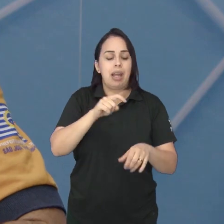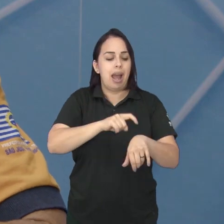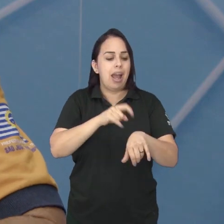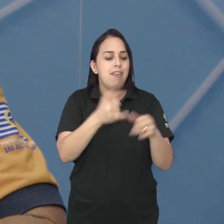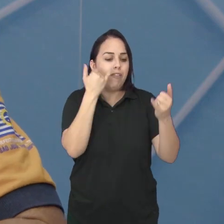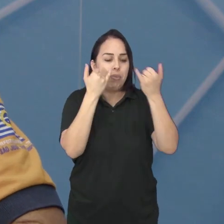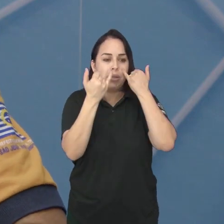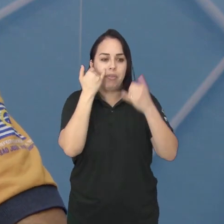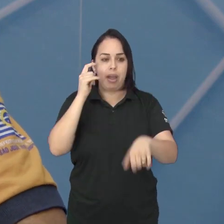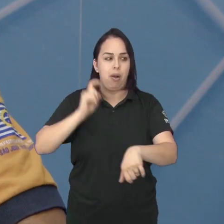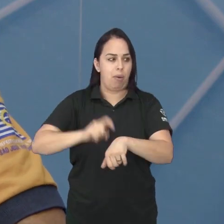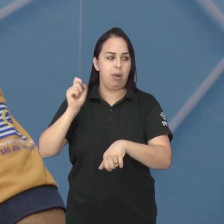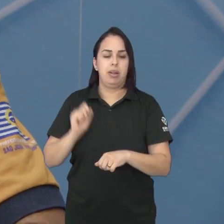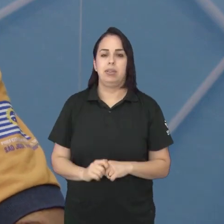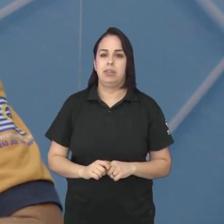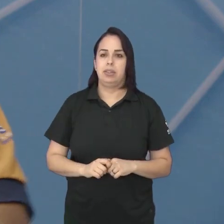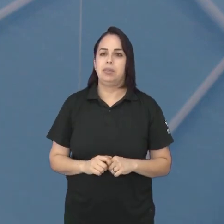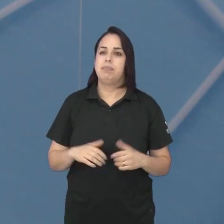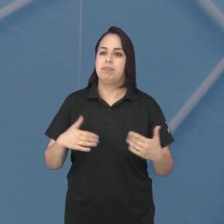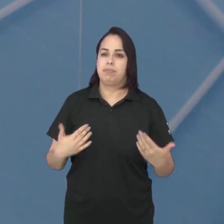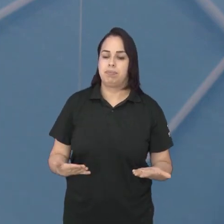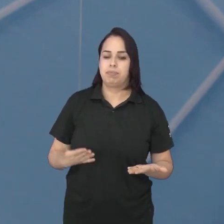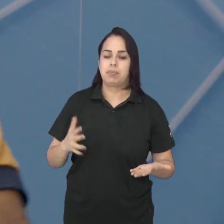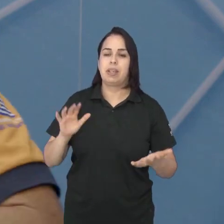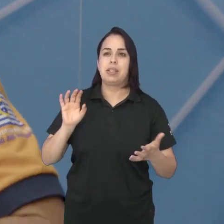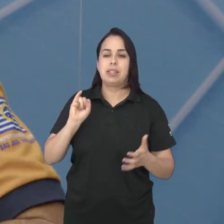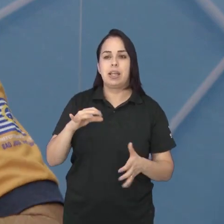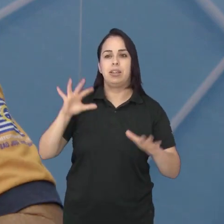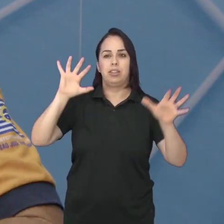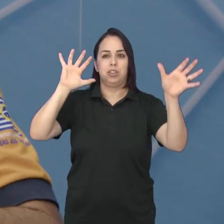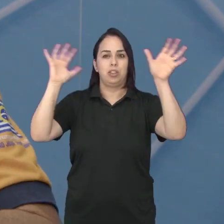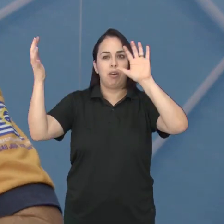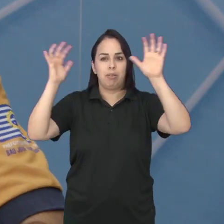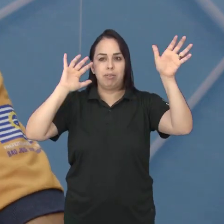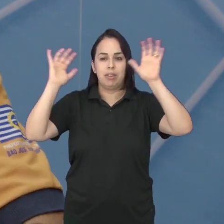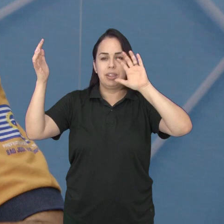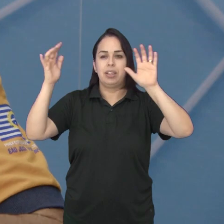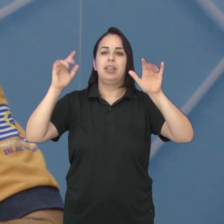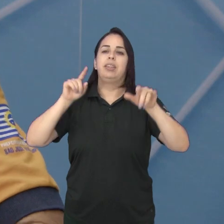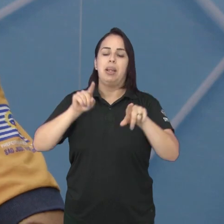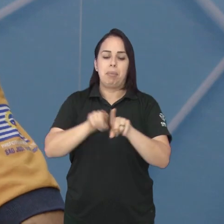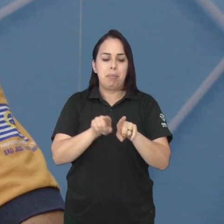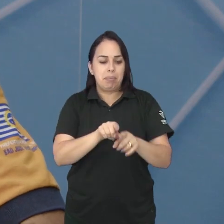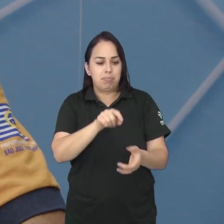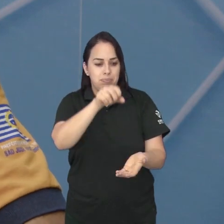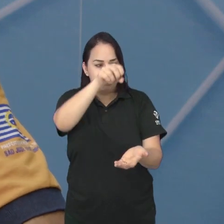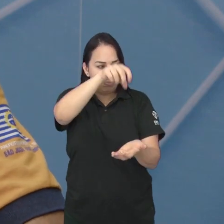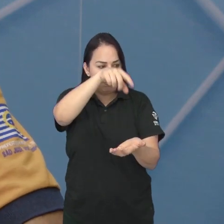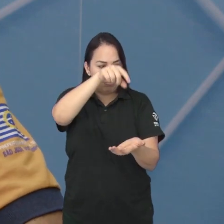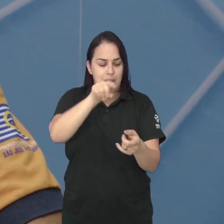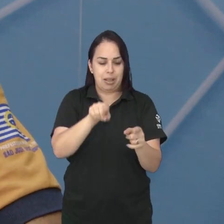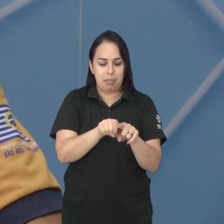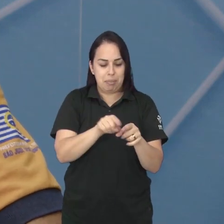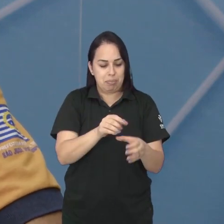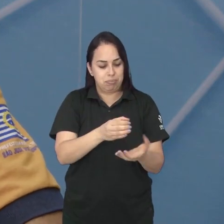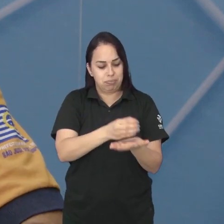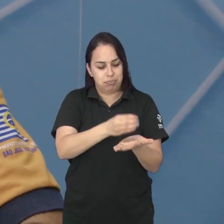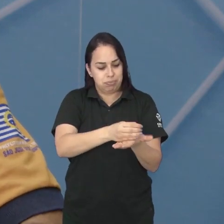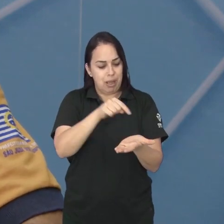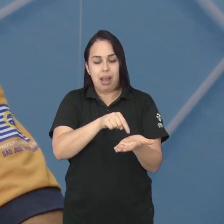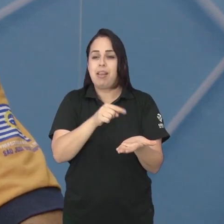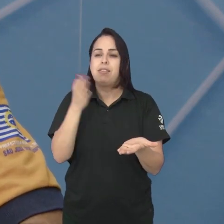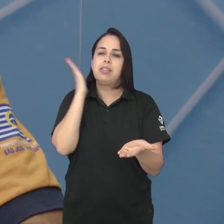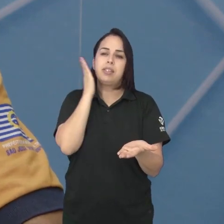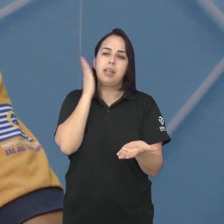Porque a informação é imediata. De acordo com o que vai acontecendo a chuva, esse pluviômetro já vai fazendo a medição, né, dessas gotículas e tal, fazendo